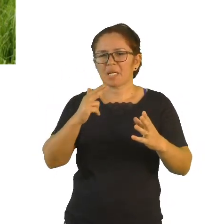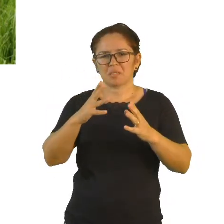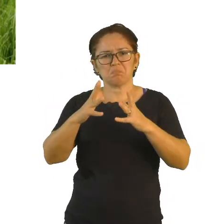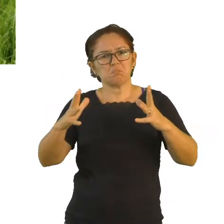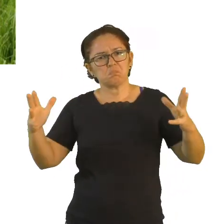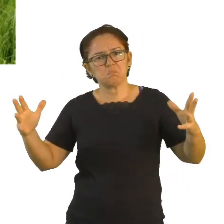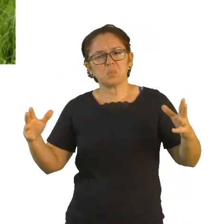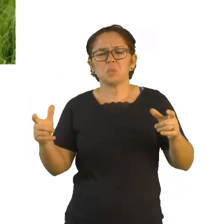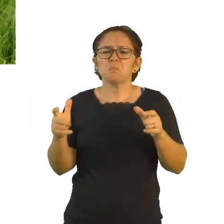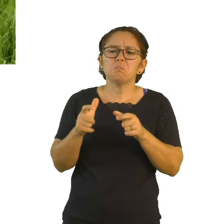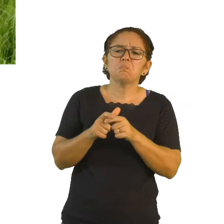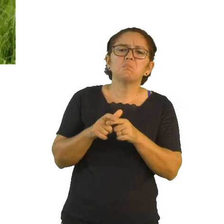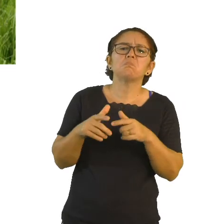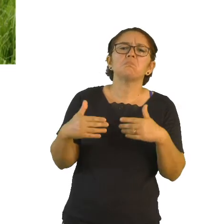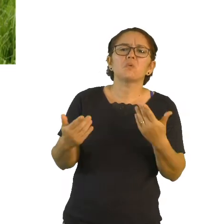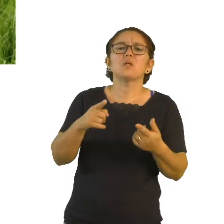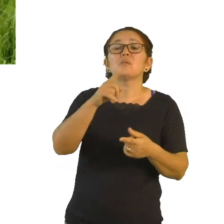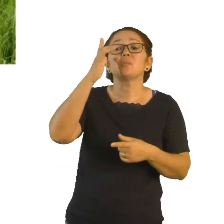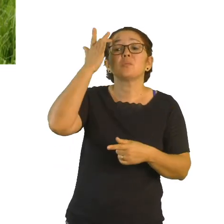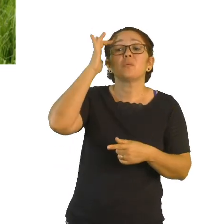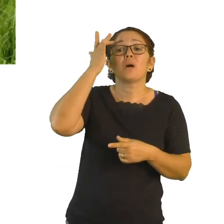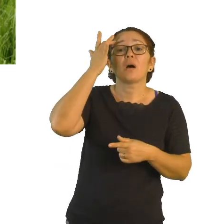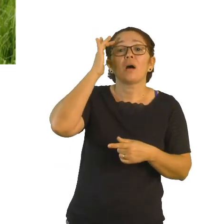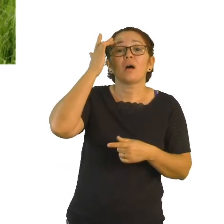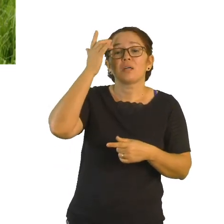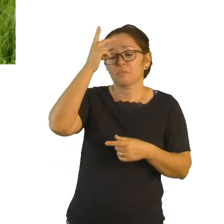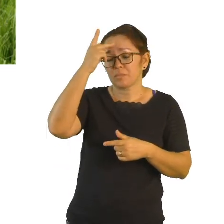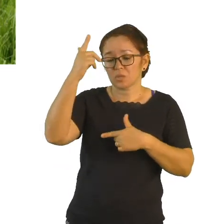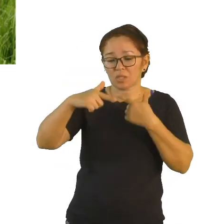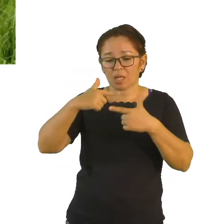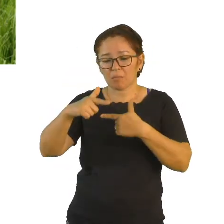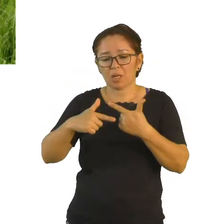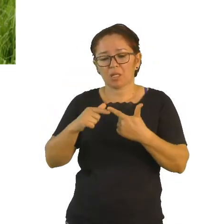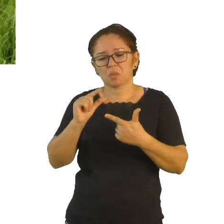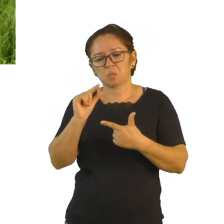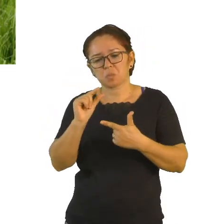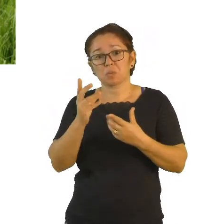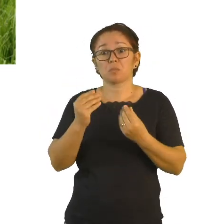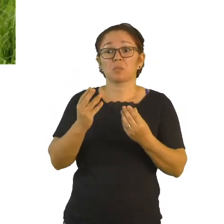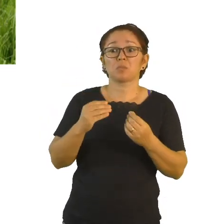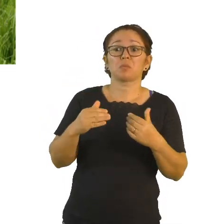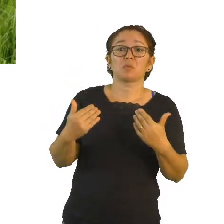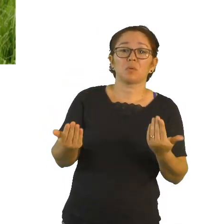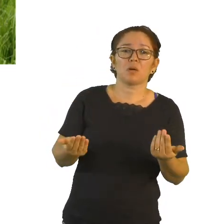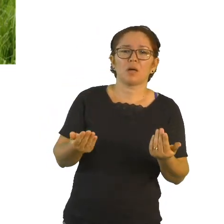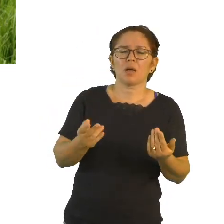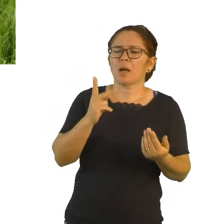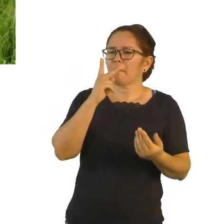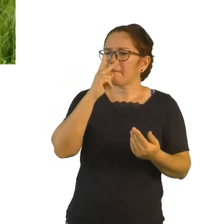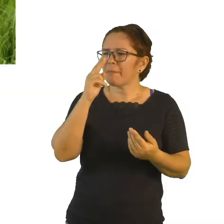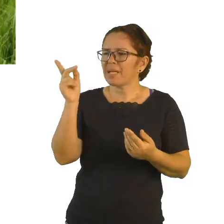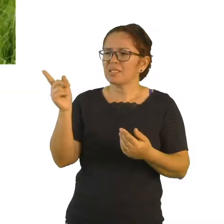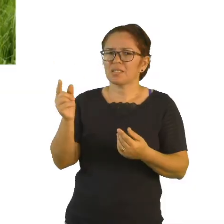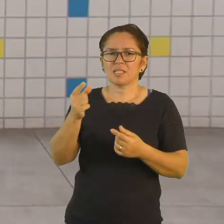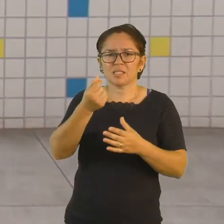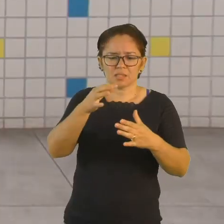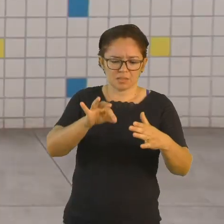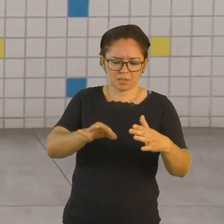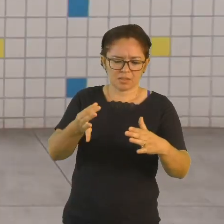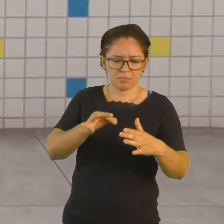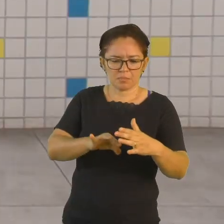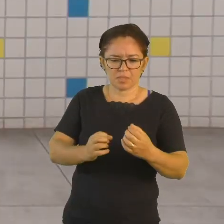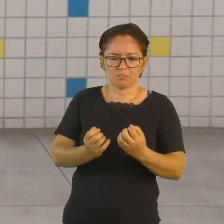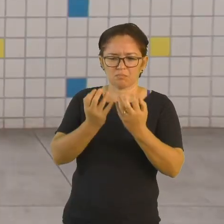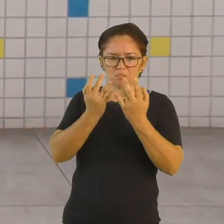poucas? Parece haver muitas coisas diferentes, plantadas ou apenas um tipo? Então